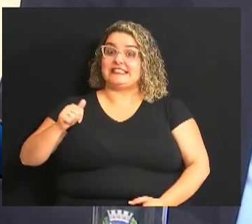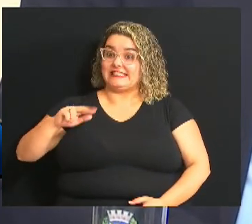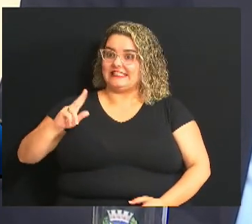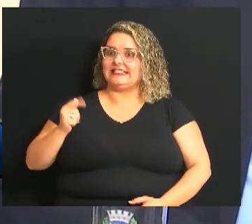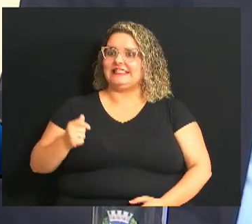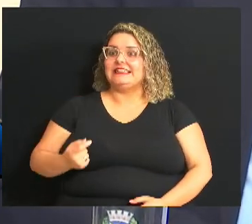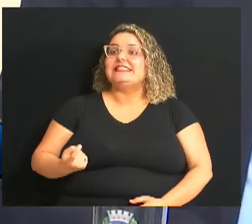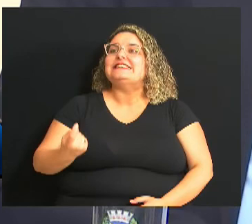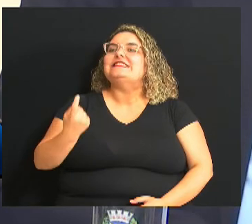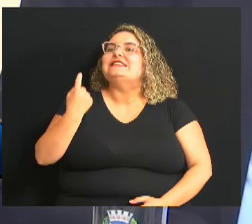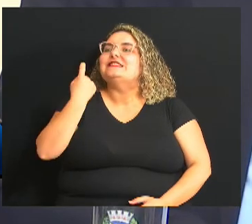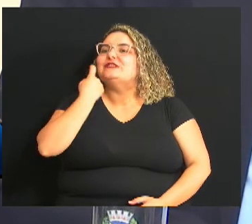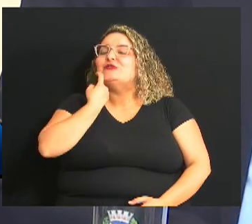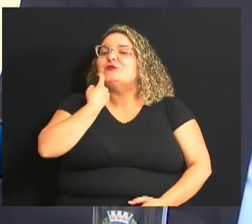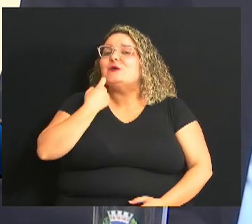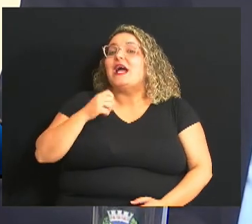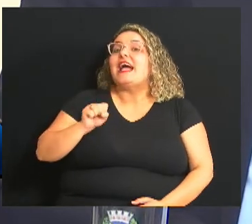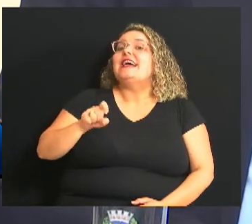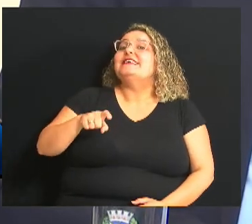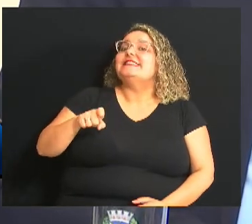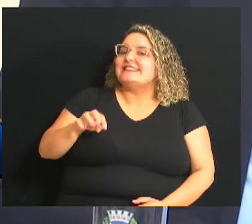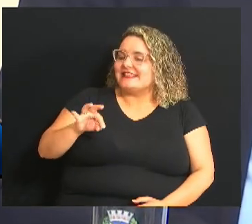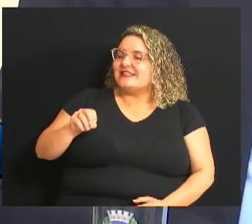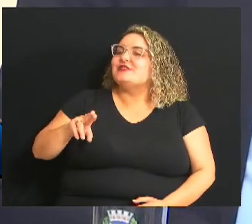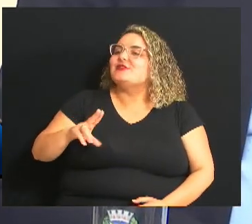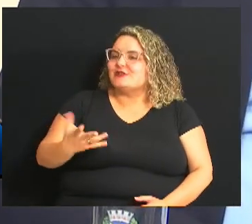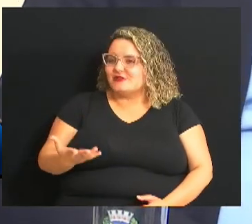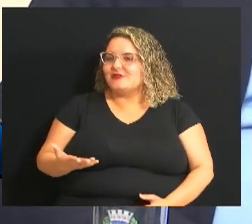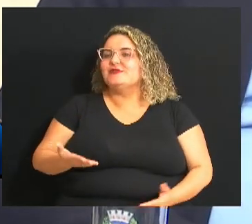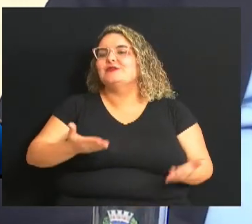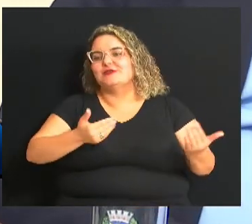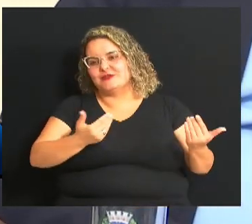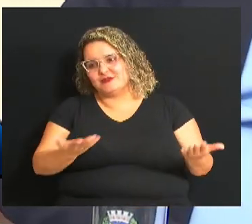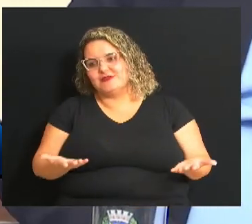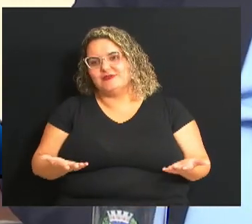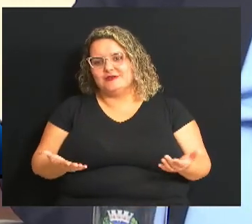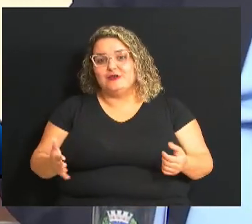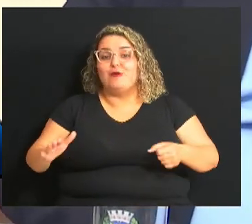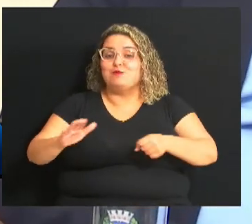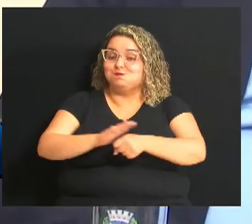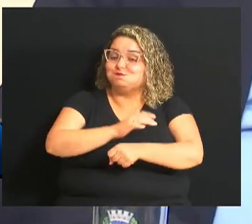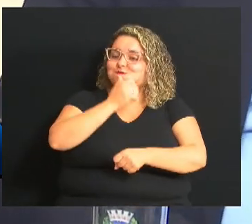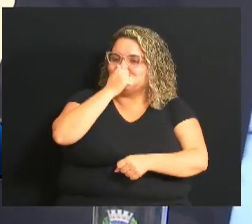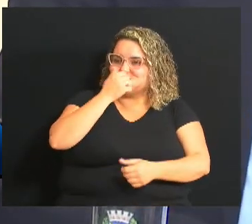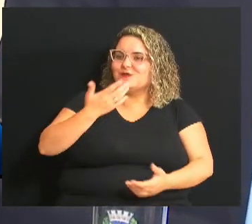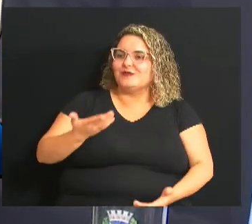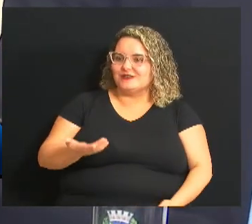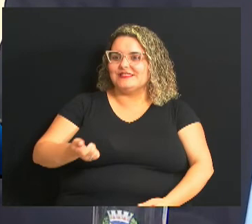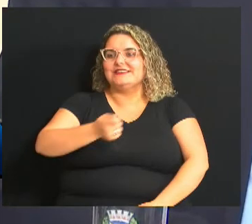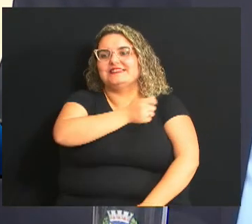no sextou da moçada, tanta gente aqui.